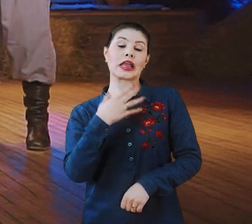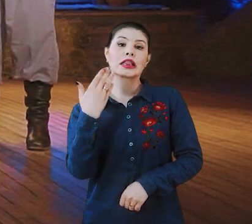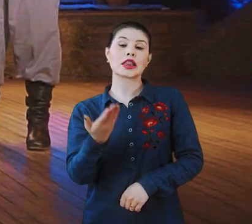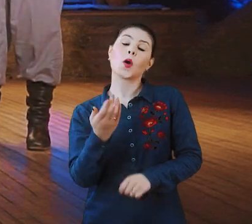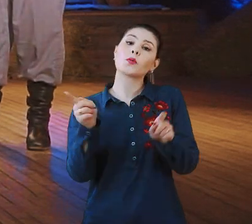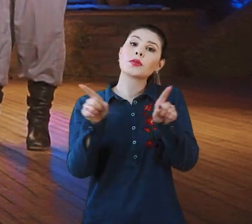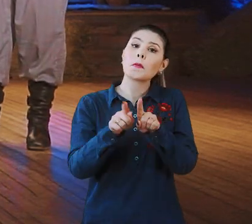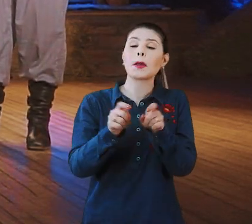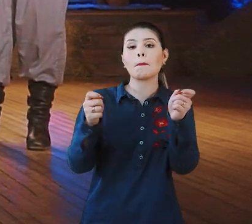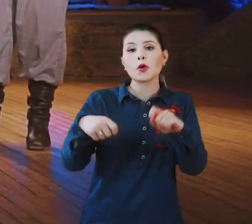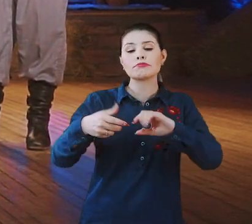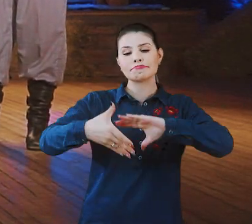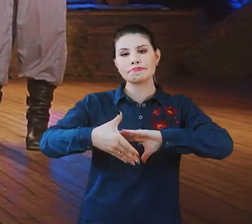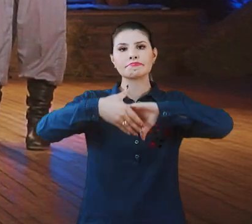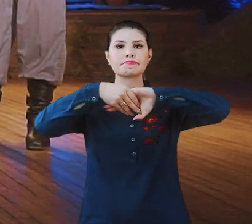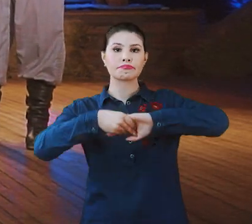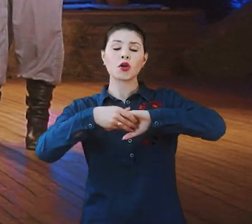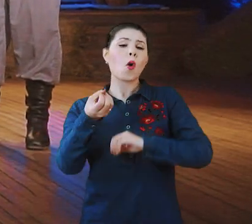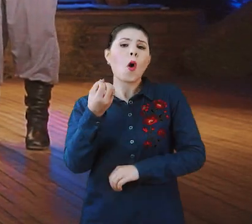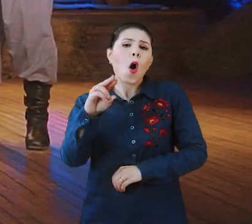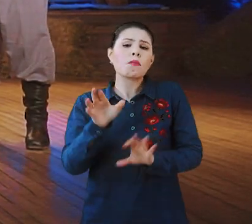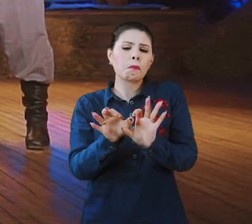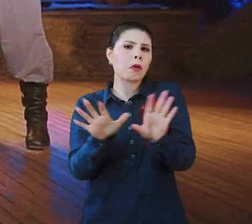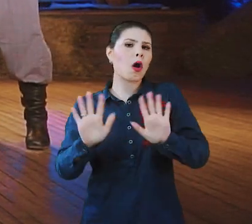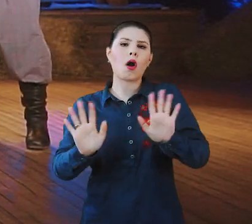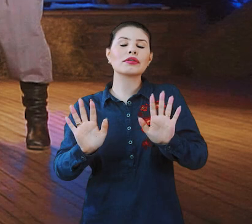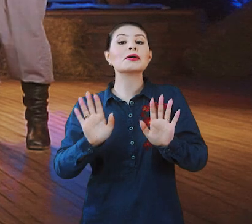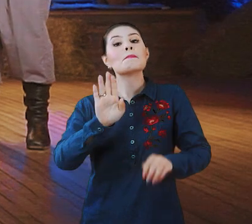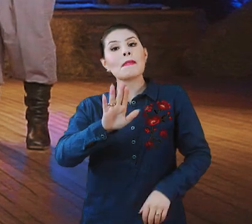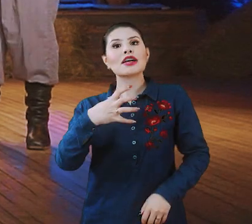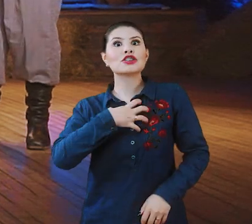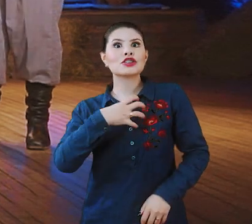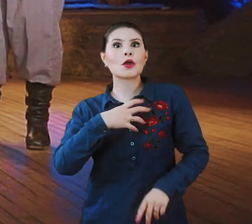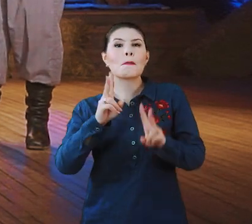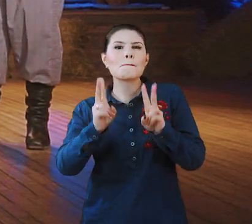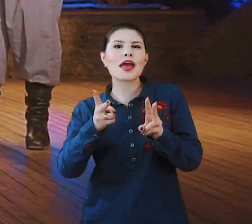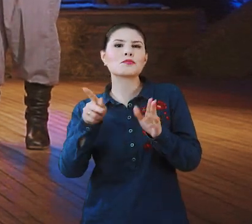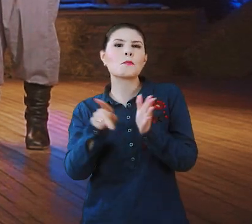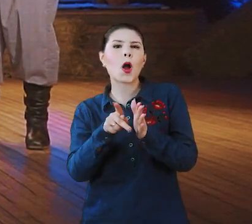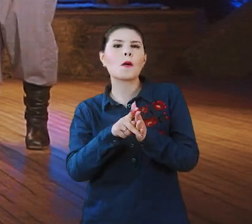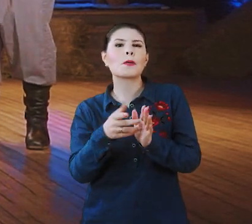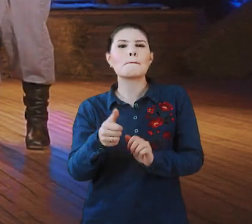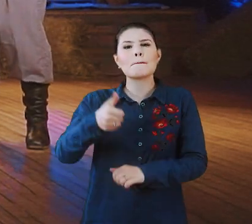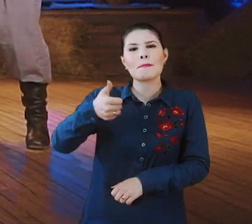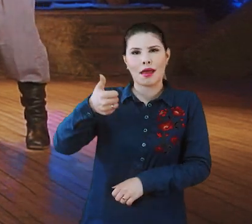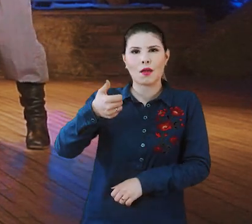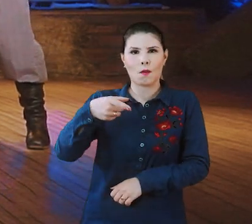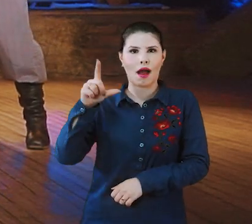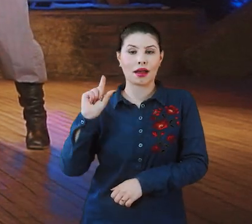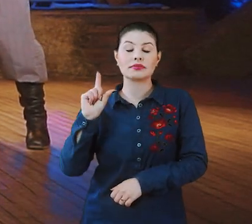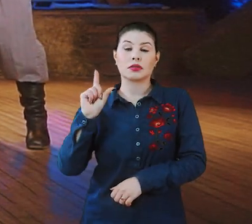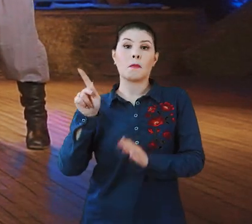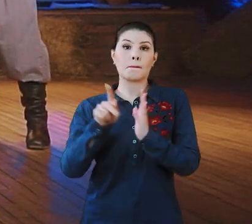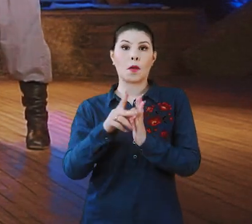pode ser de mãos dadas ou inteiramente soltos, mas usando o mesmo percurso da primeira figura, tanto de ida como de